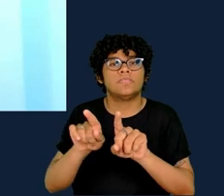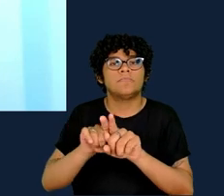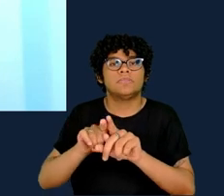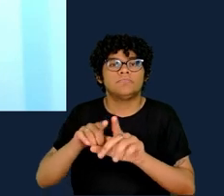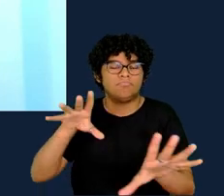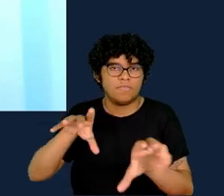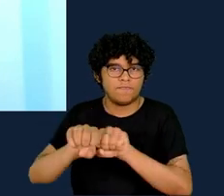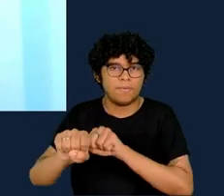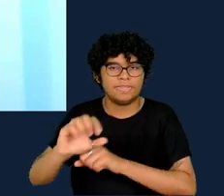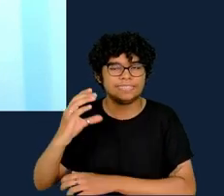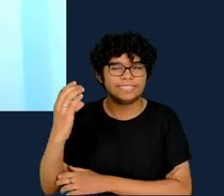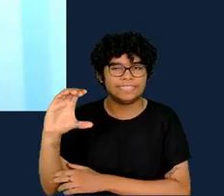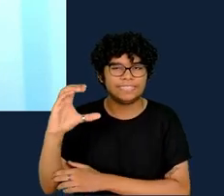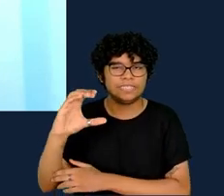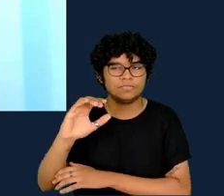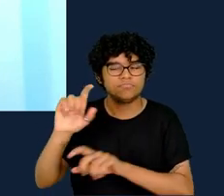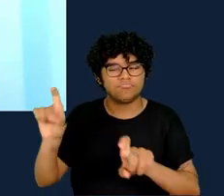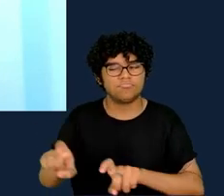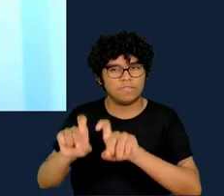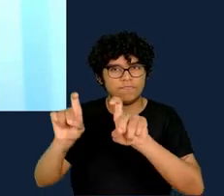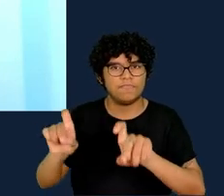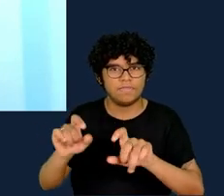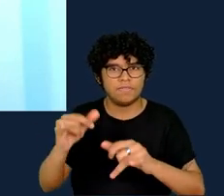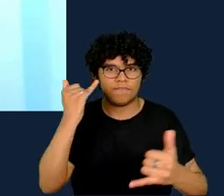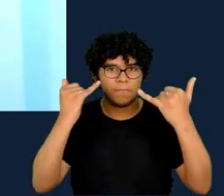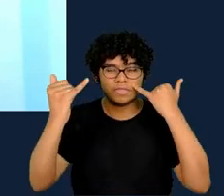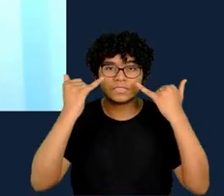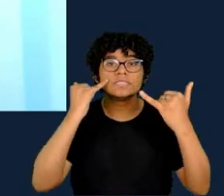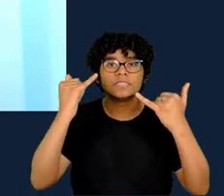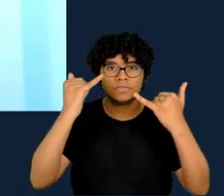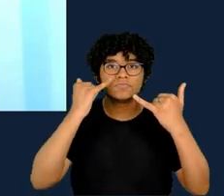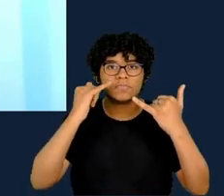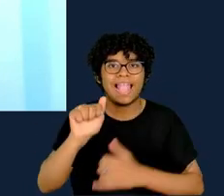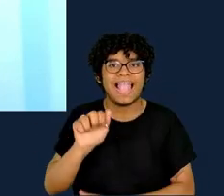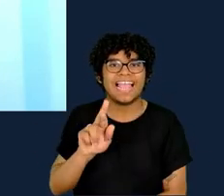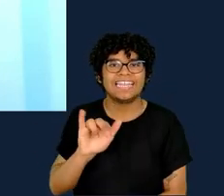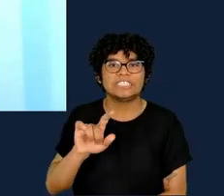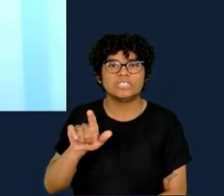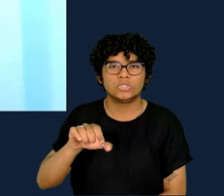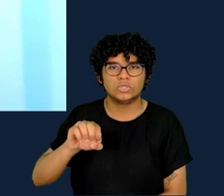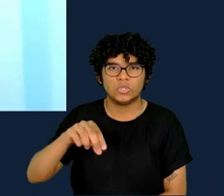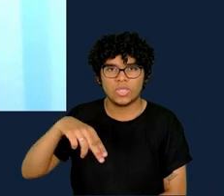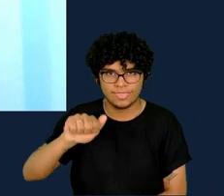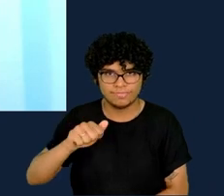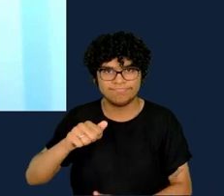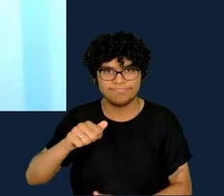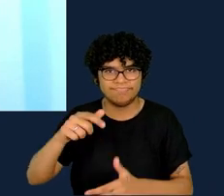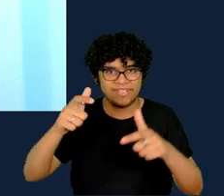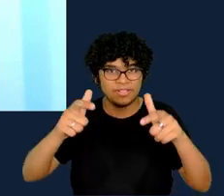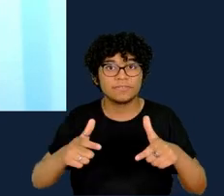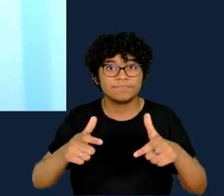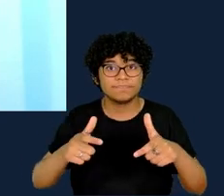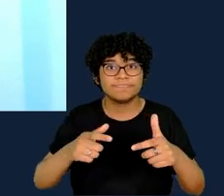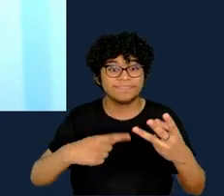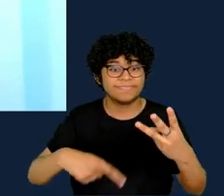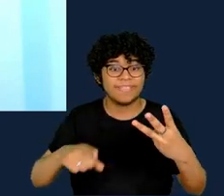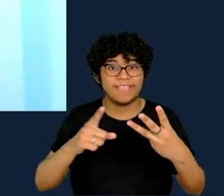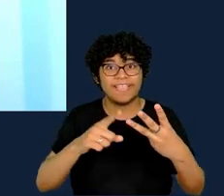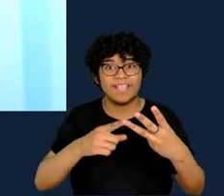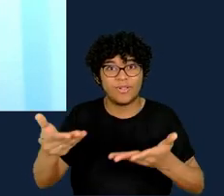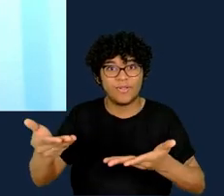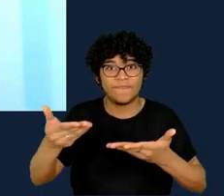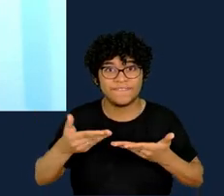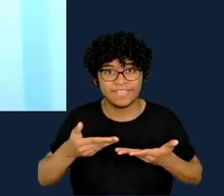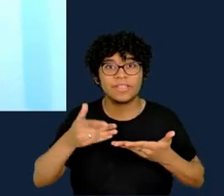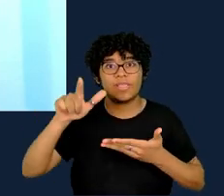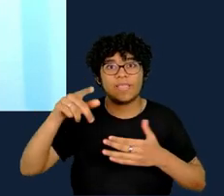pela Universidade do Arizona. O nosso convidado internacional é o Clayton Alden. É repórter